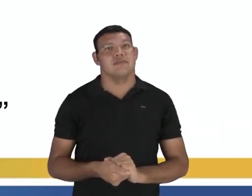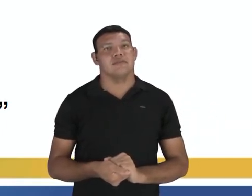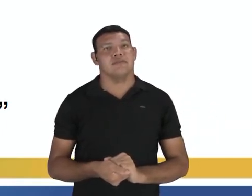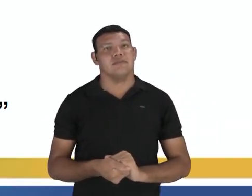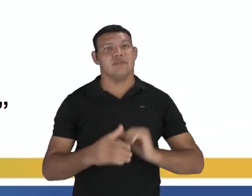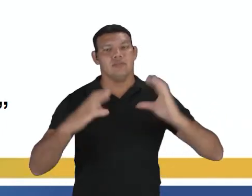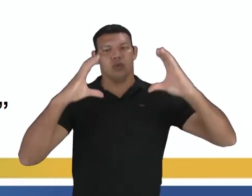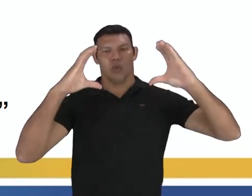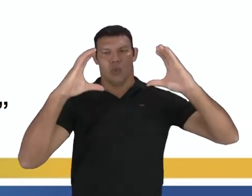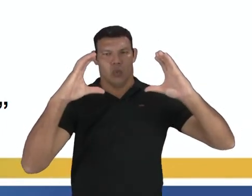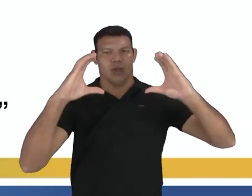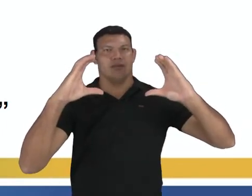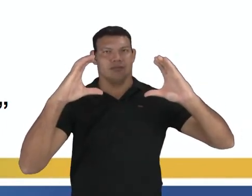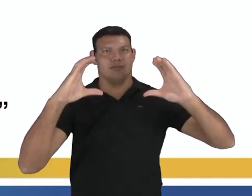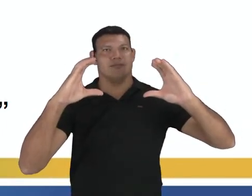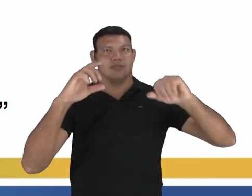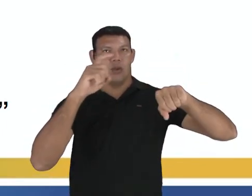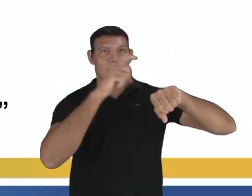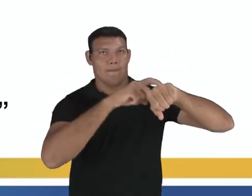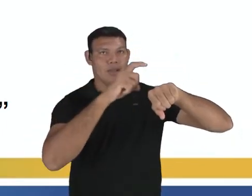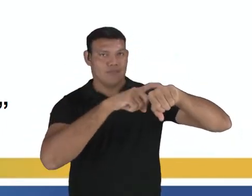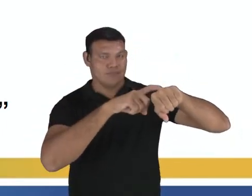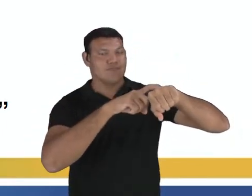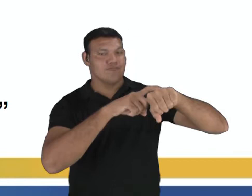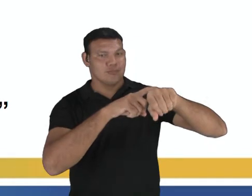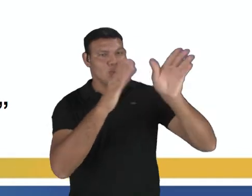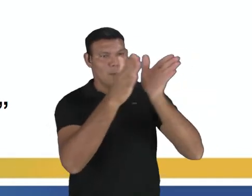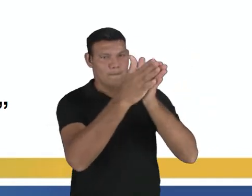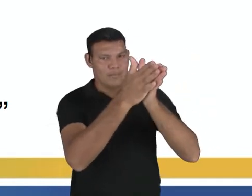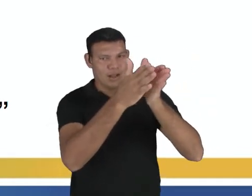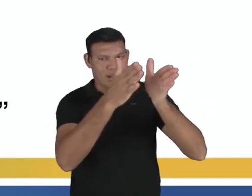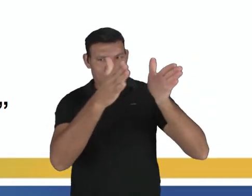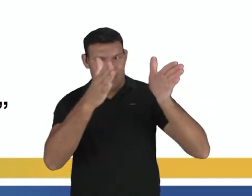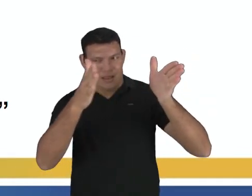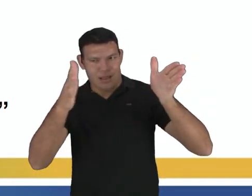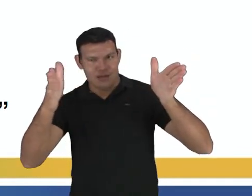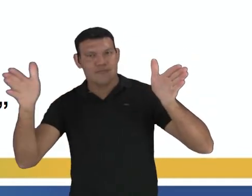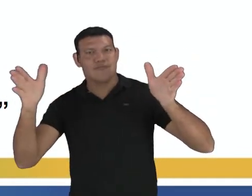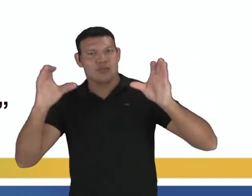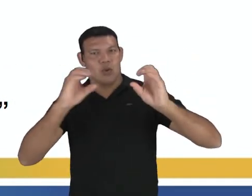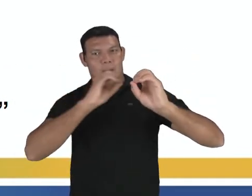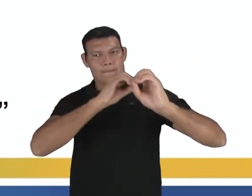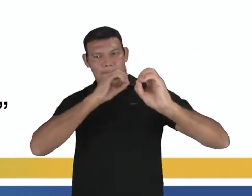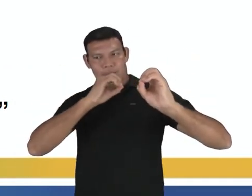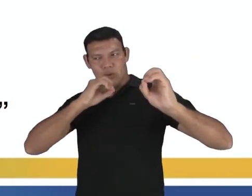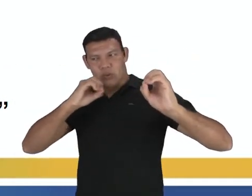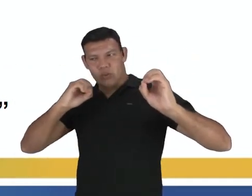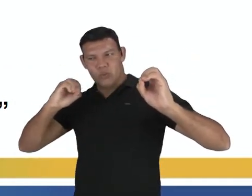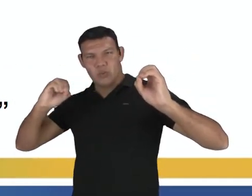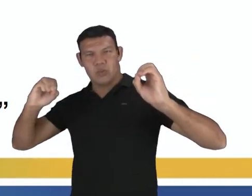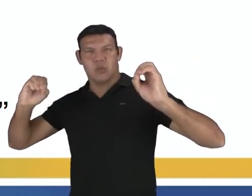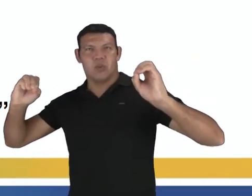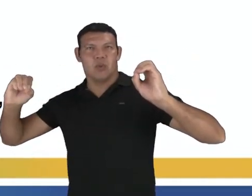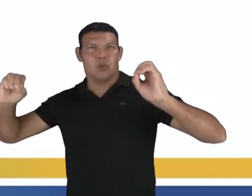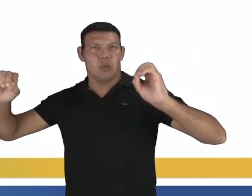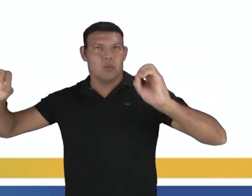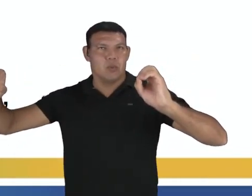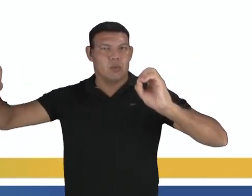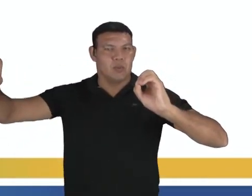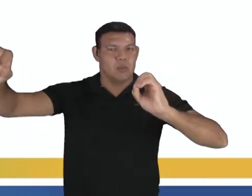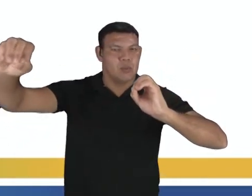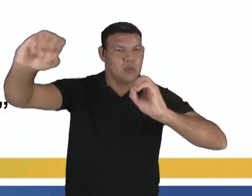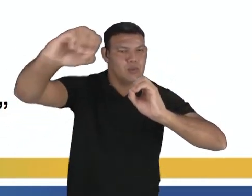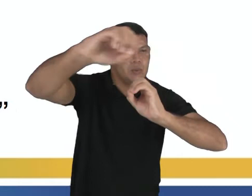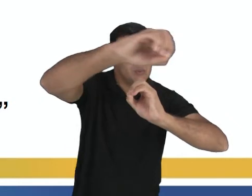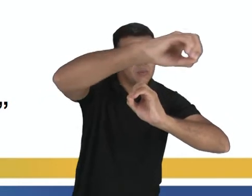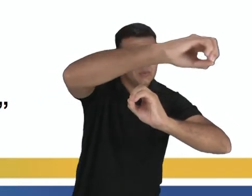superior da figura, ele mostra esse tempo em que ela percorre aí a sua trajetória, em que o planeta percorre a trajetória, ou seja, o momento de